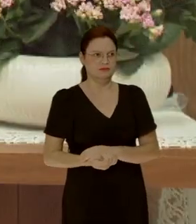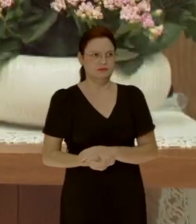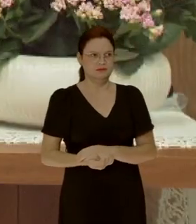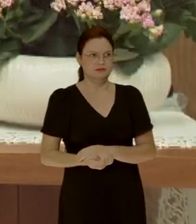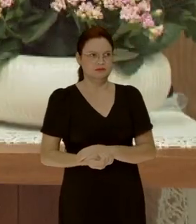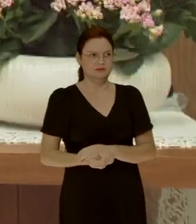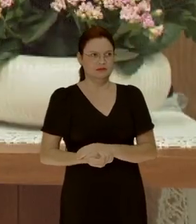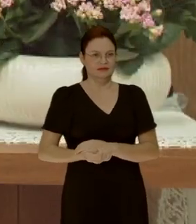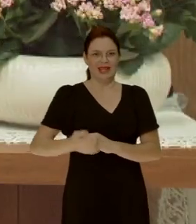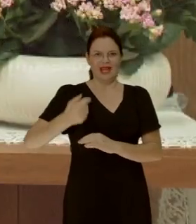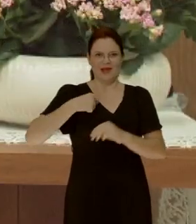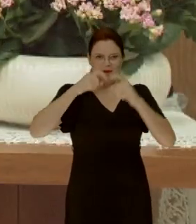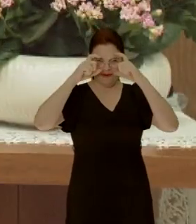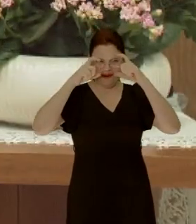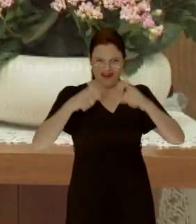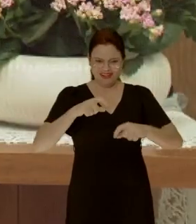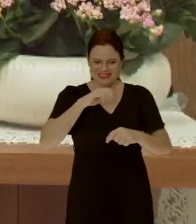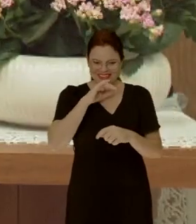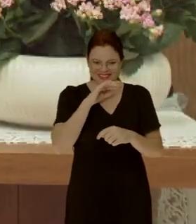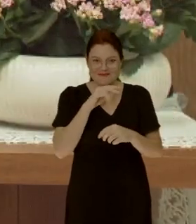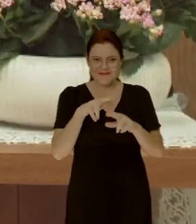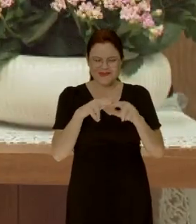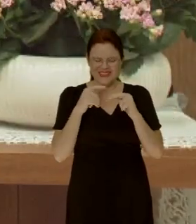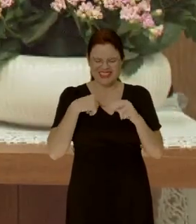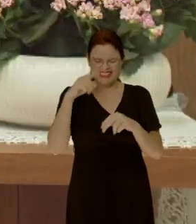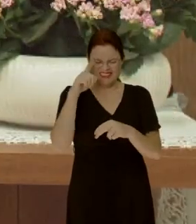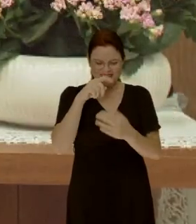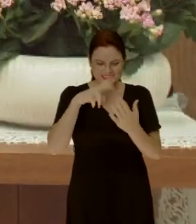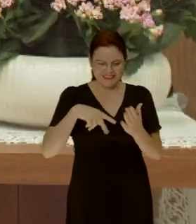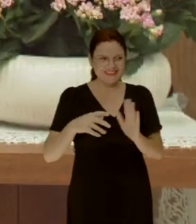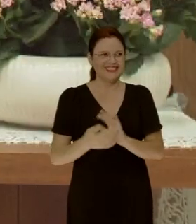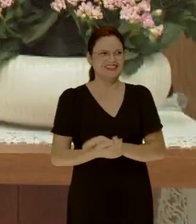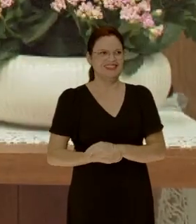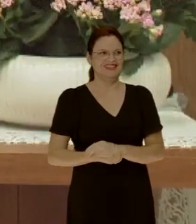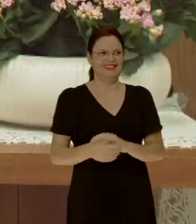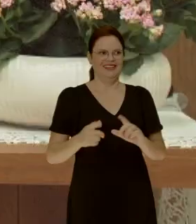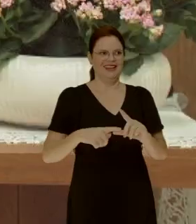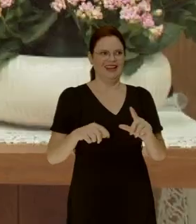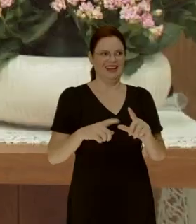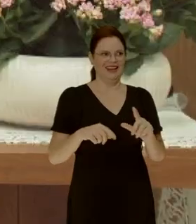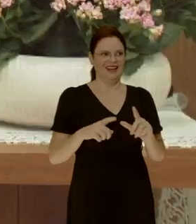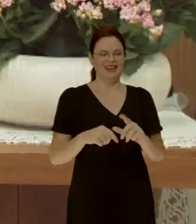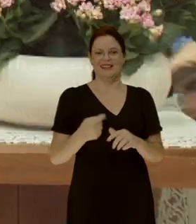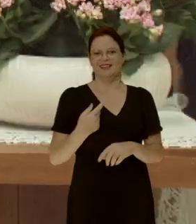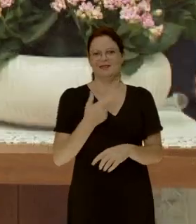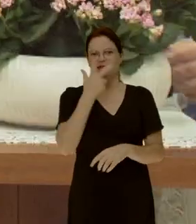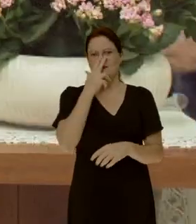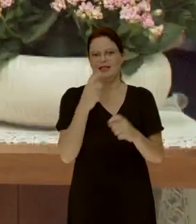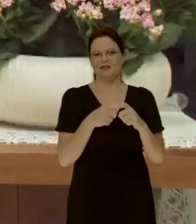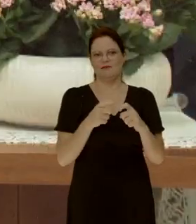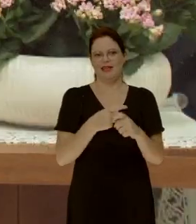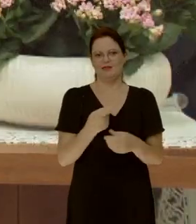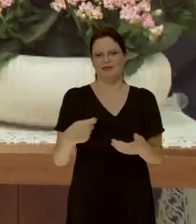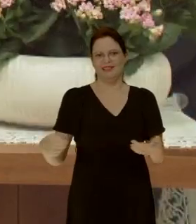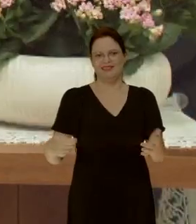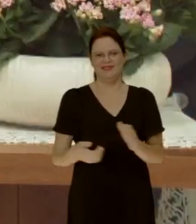estou sem óculos aqui, por isso que estou um pouco com dificuldades. E a letra de médico, né?